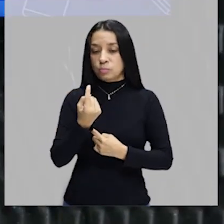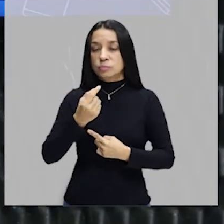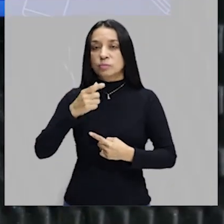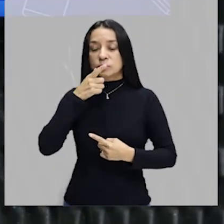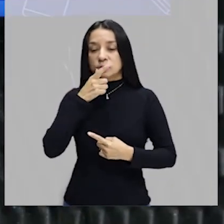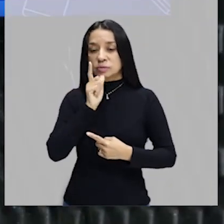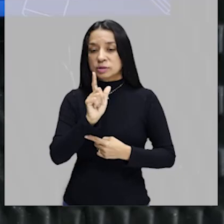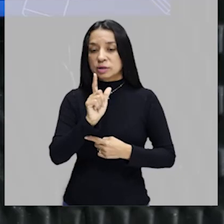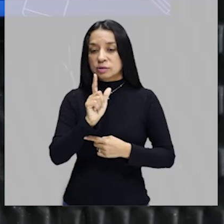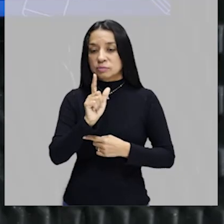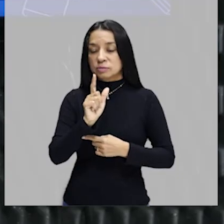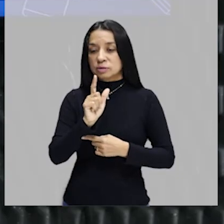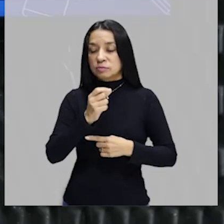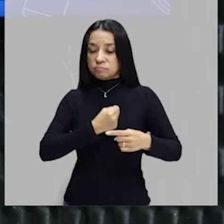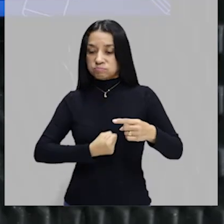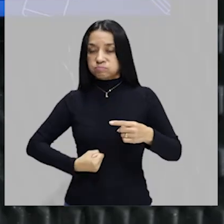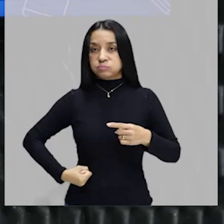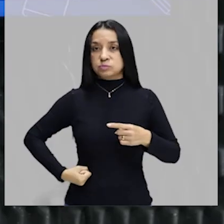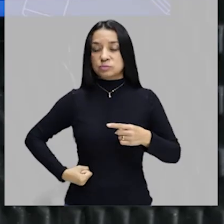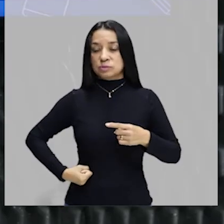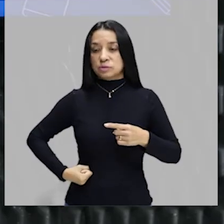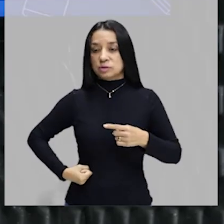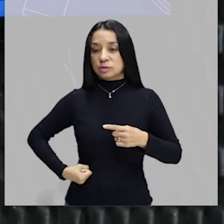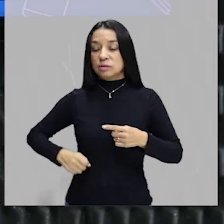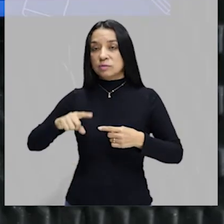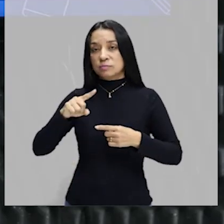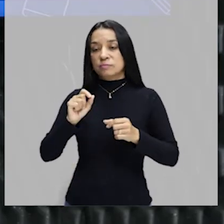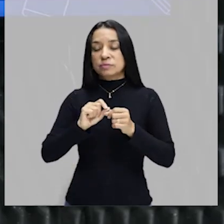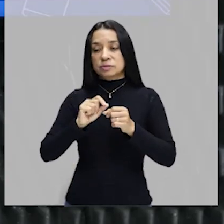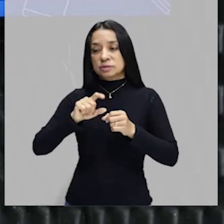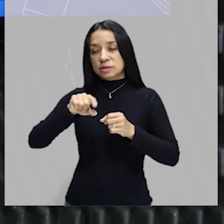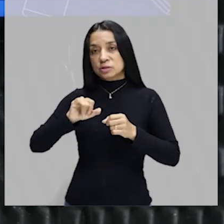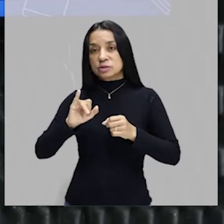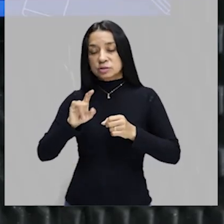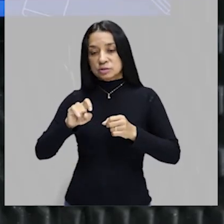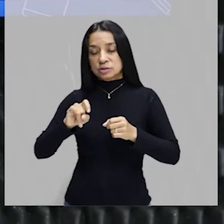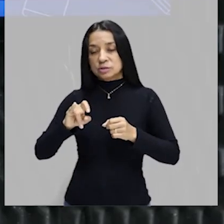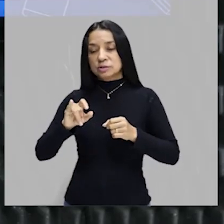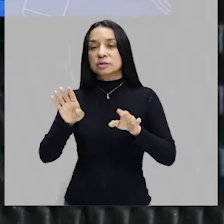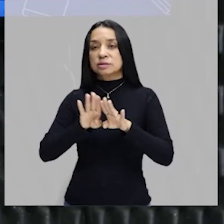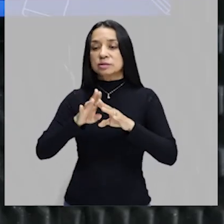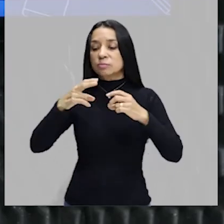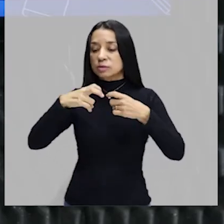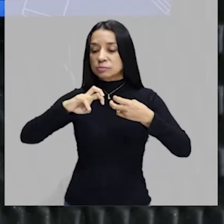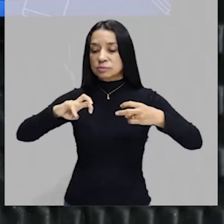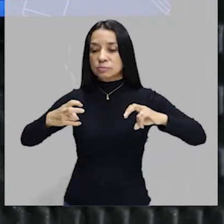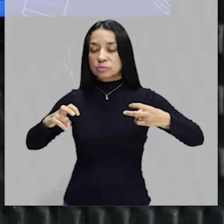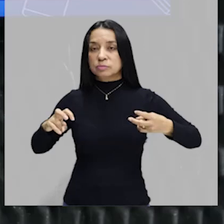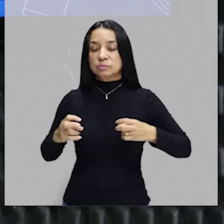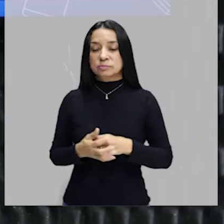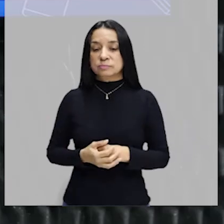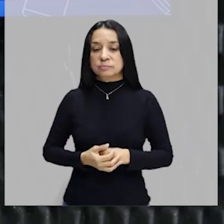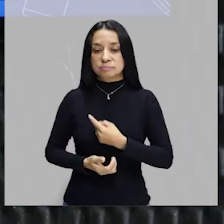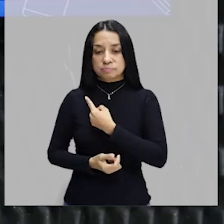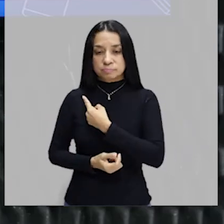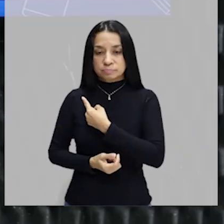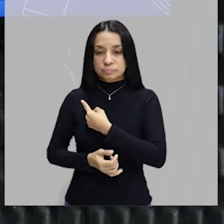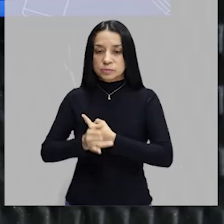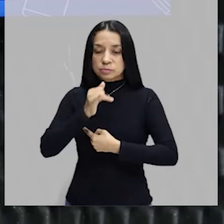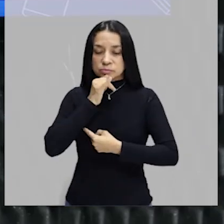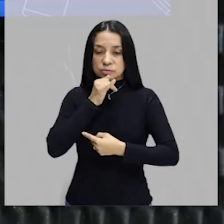consegue defecar, ele consegue urinar e ele consegue se reproduzir. São os monotremados. É o exemplo